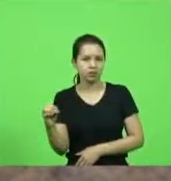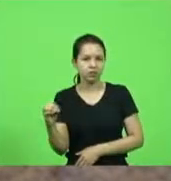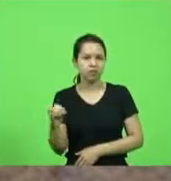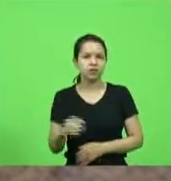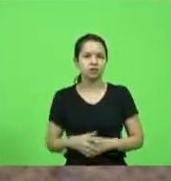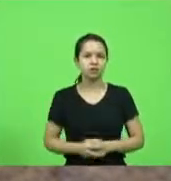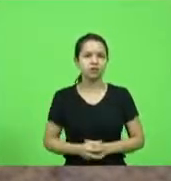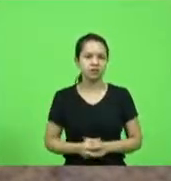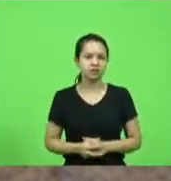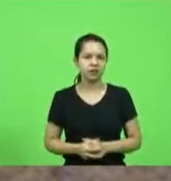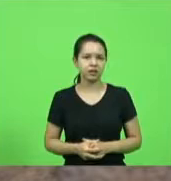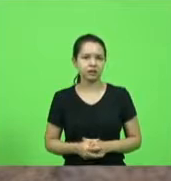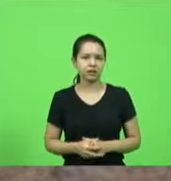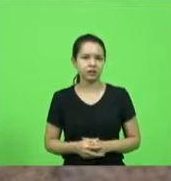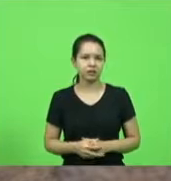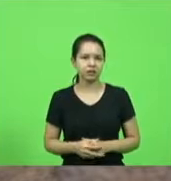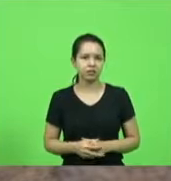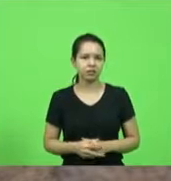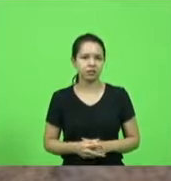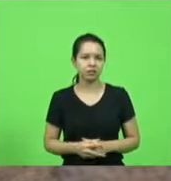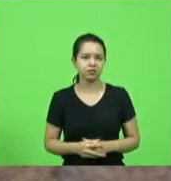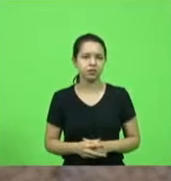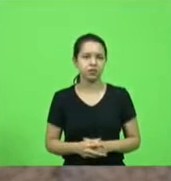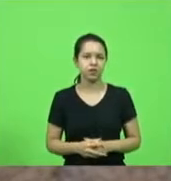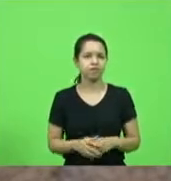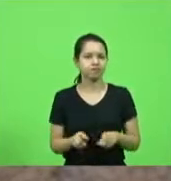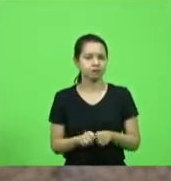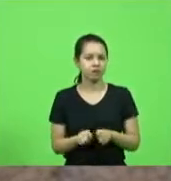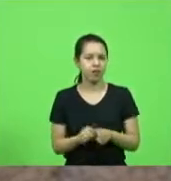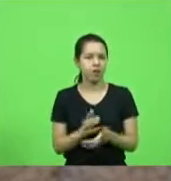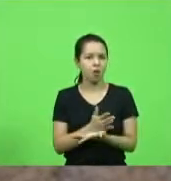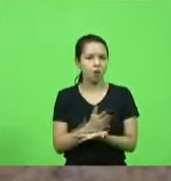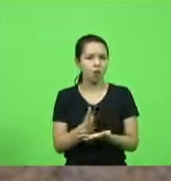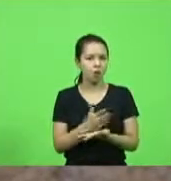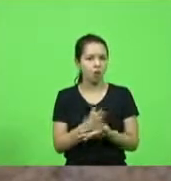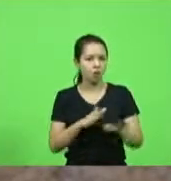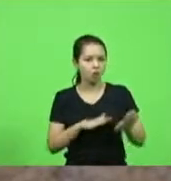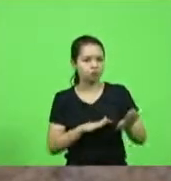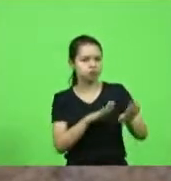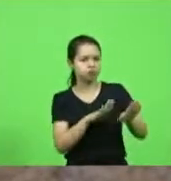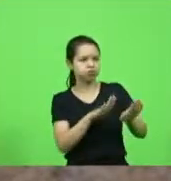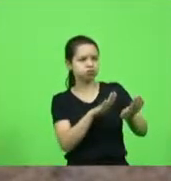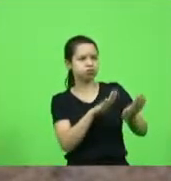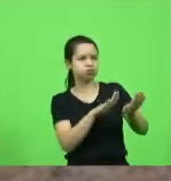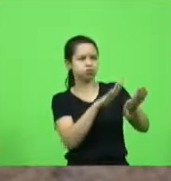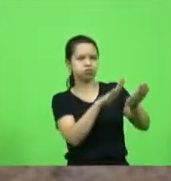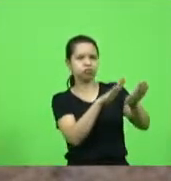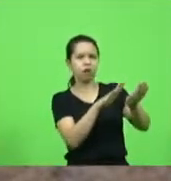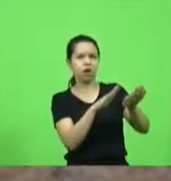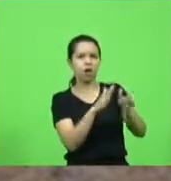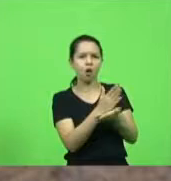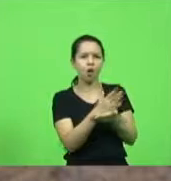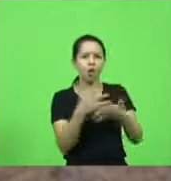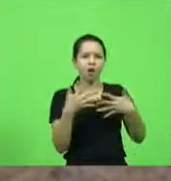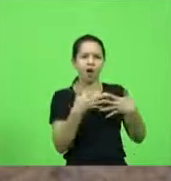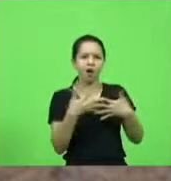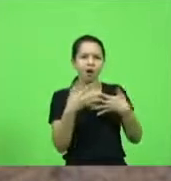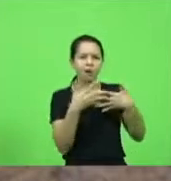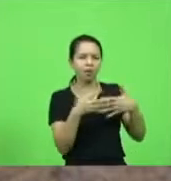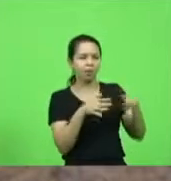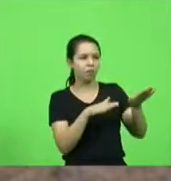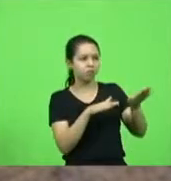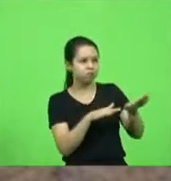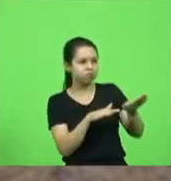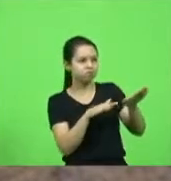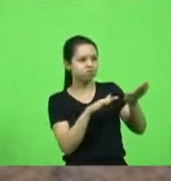Filas de caminhões na subida, alguns caminhões chegavam a parar para reengatar a marcha para subirem,